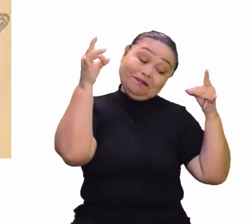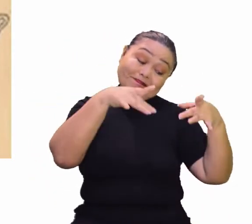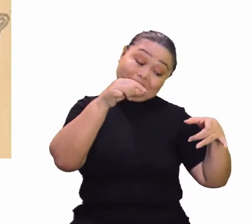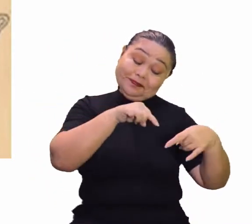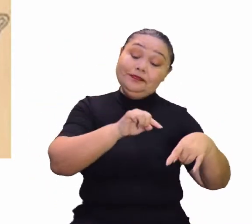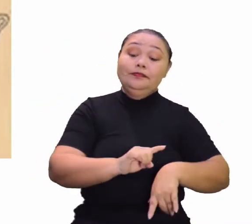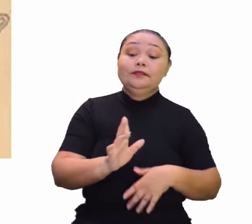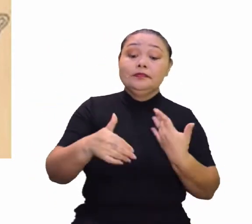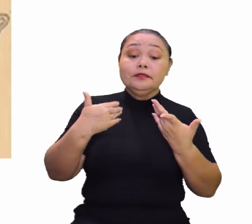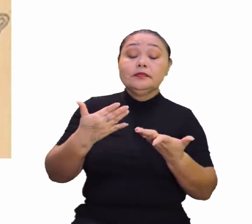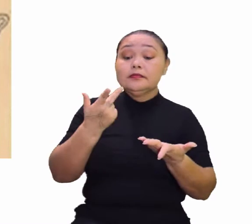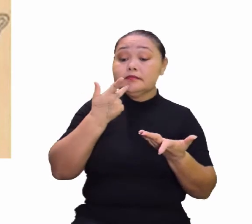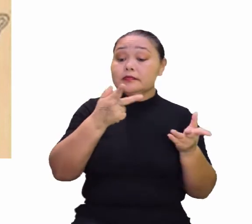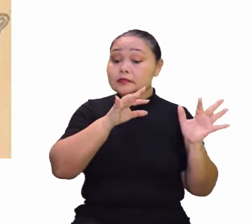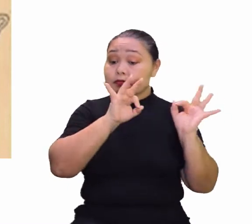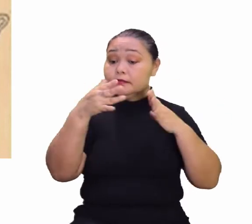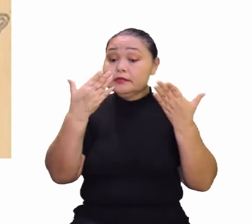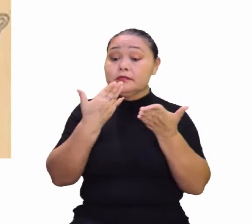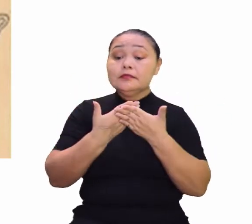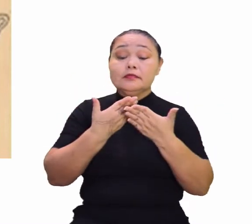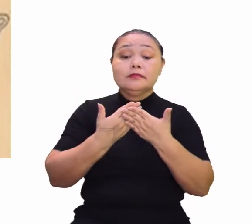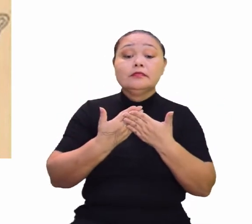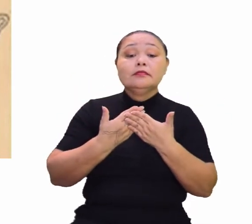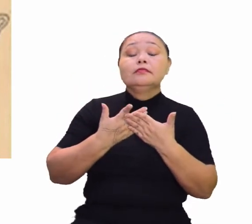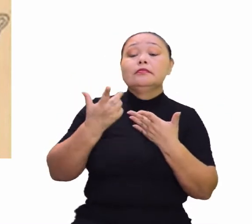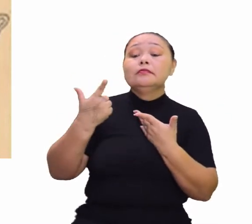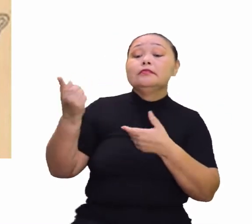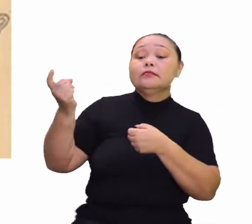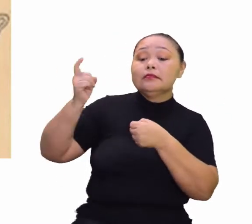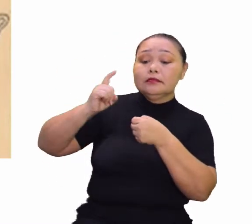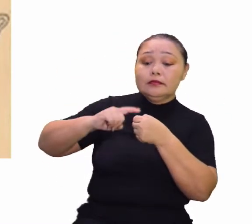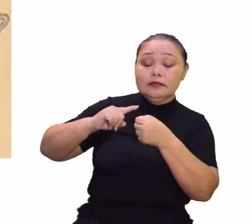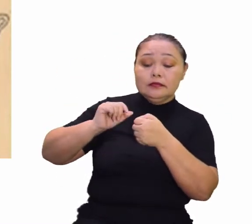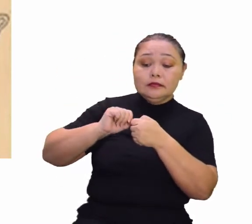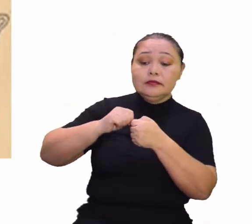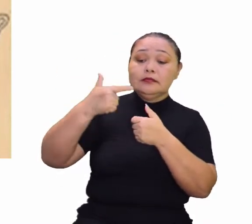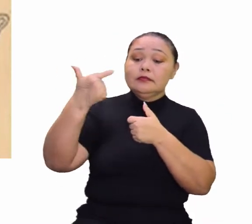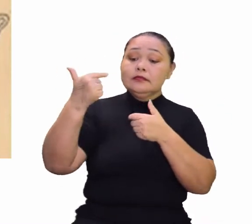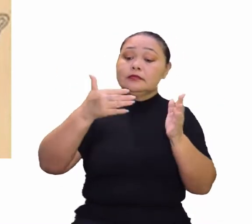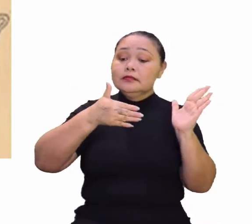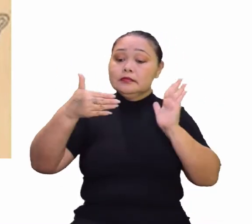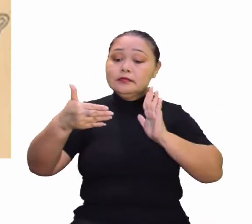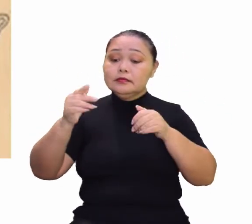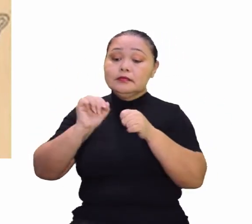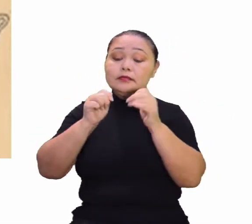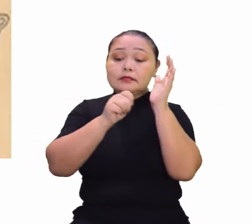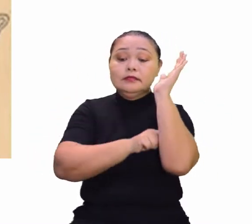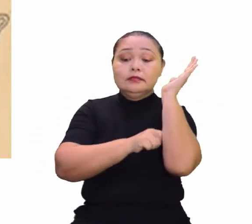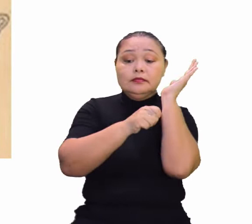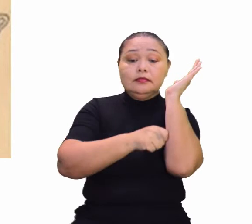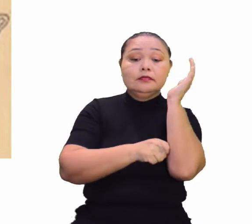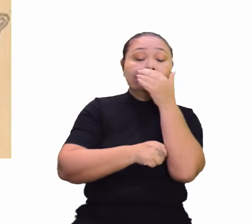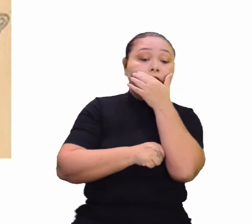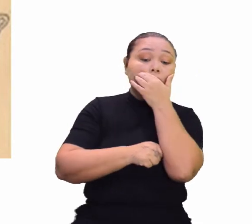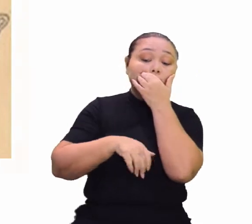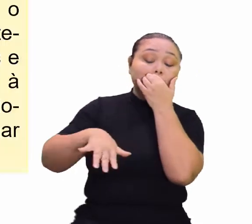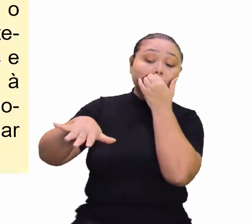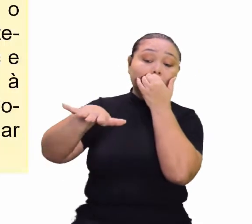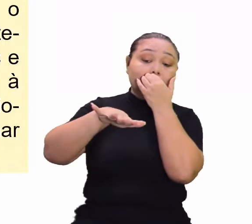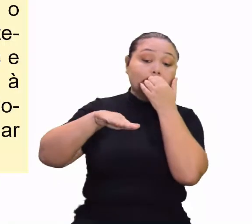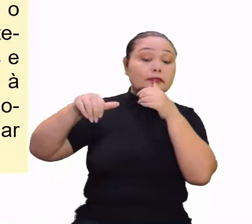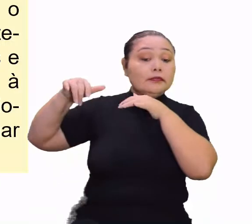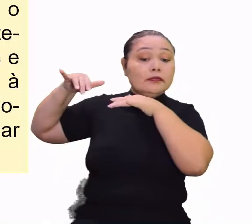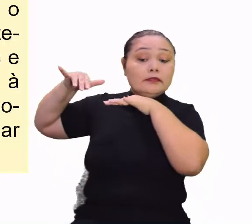muito bem. Falamos durante a aula. E o que aconteceu para a reativação do segundo ciclo da borracha aqui na Amazônia? Aquela área